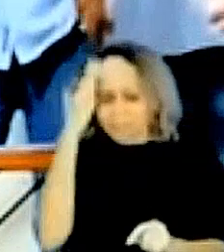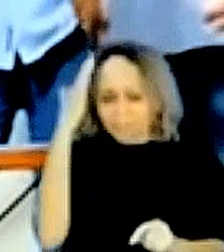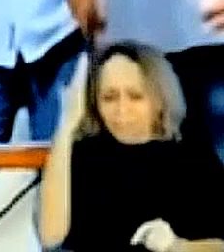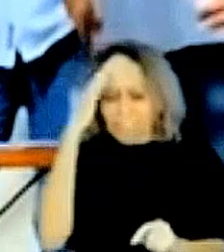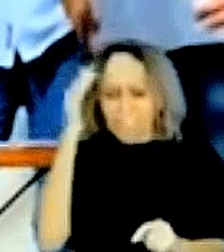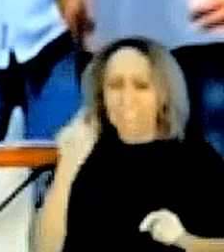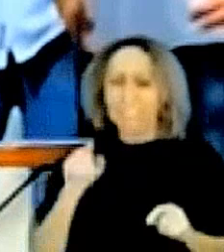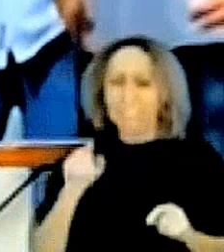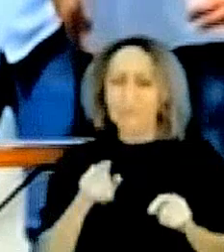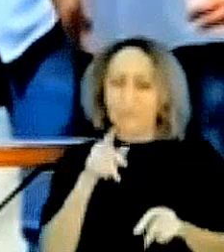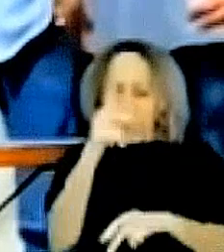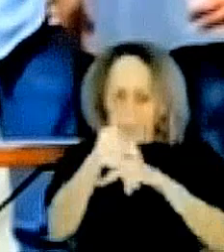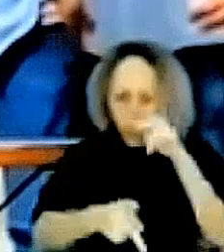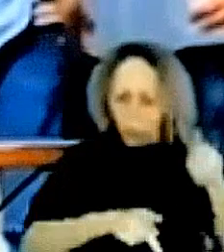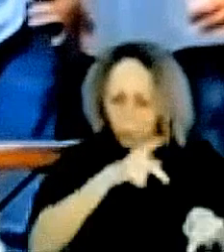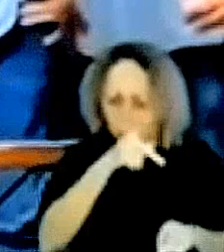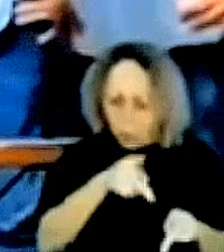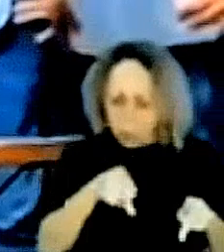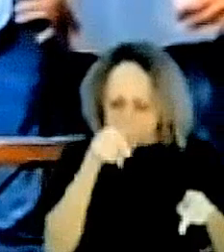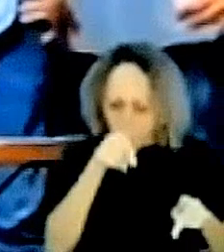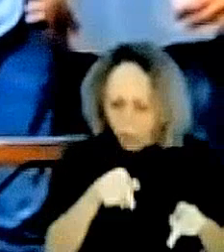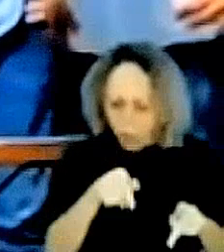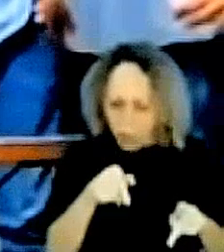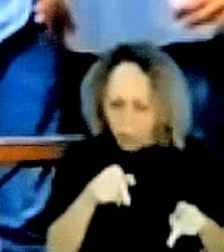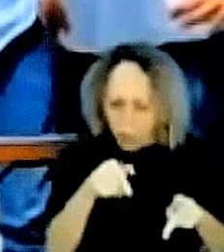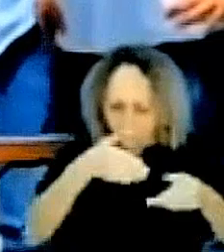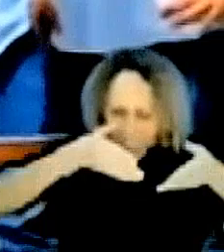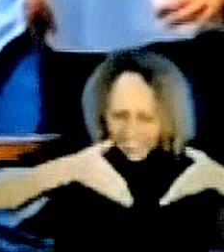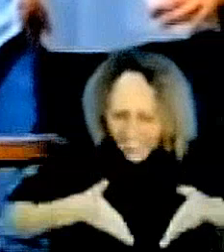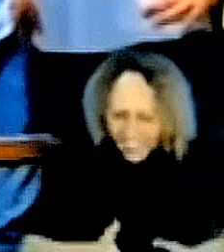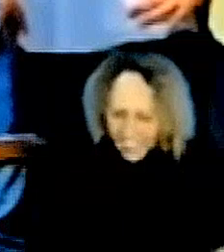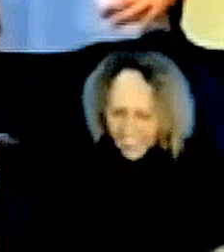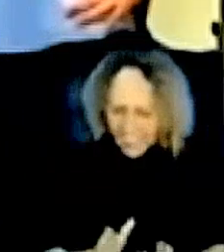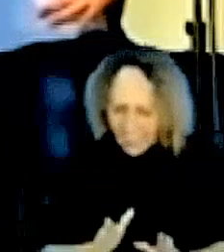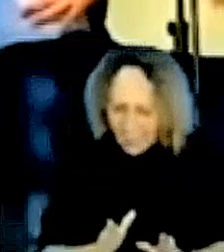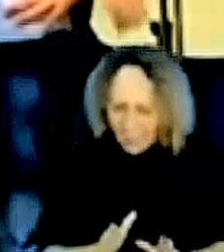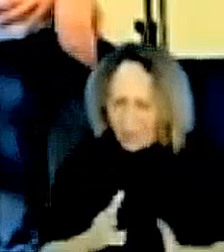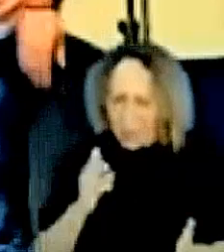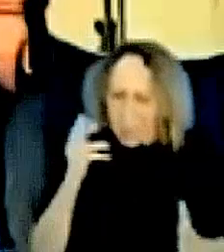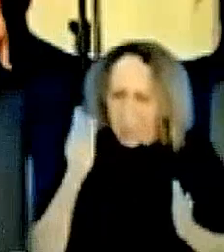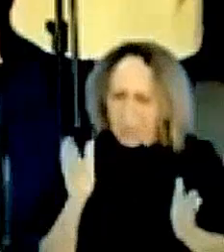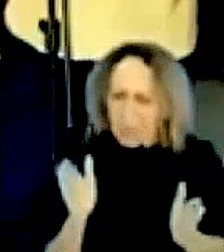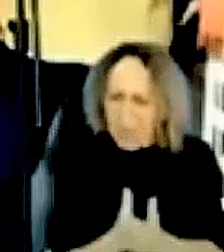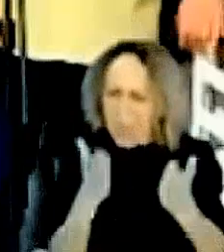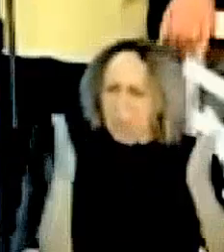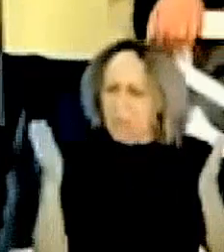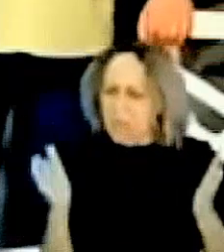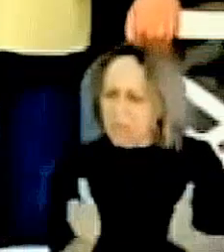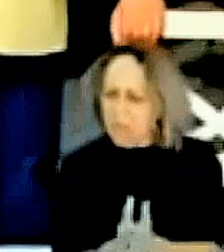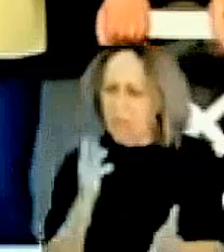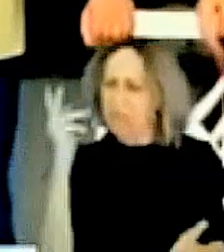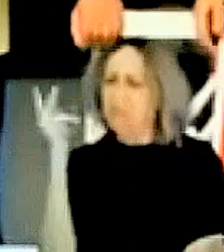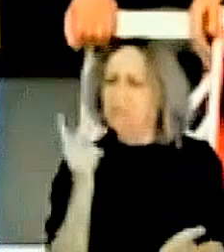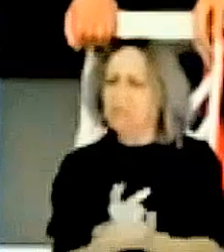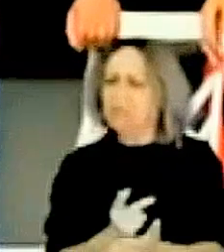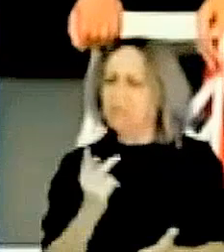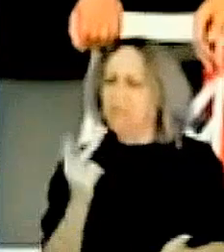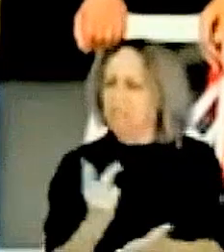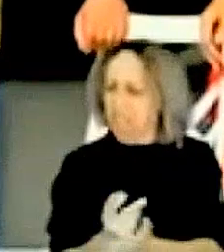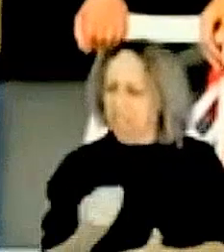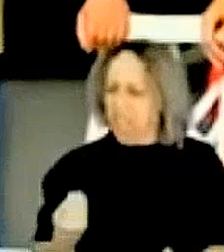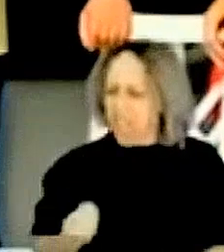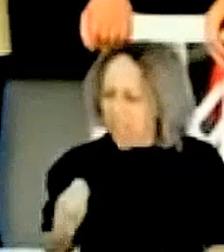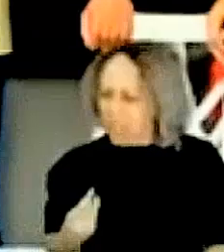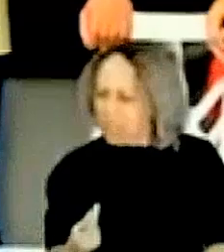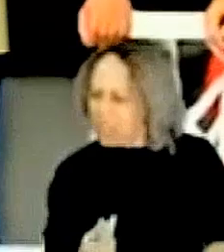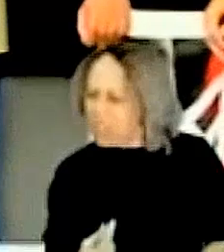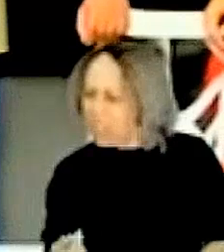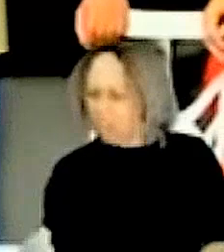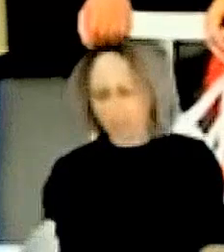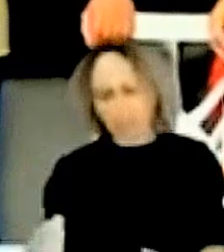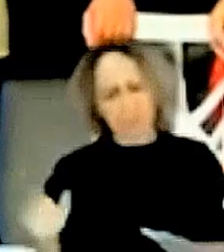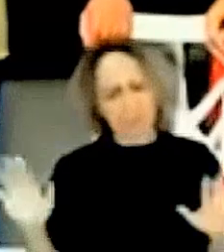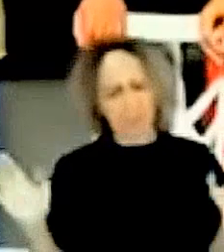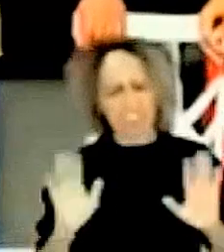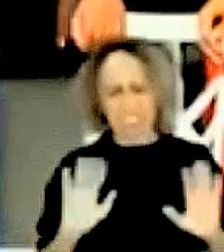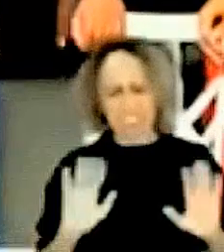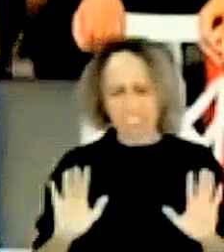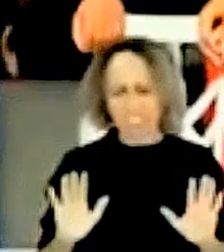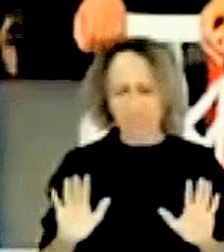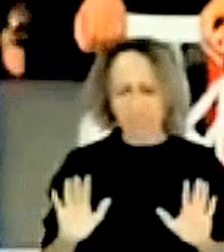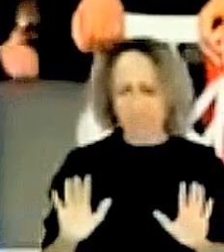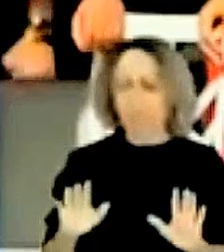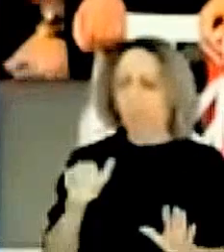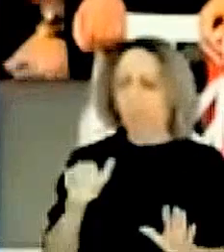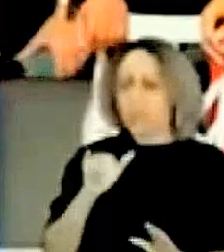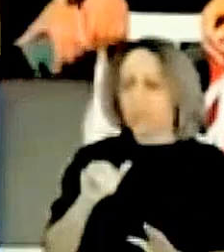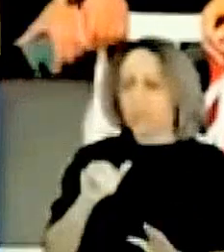A seca do Nordeste, ela é um fenômeno da natureza, mas ninguém precisava passar fome por causa da seca. A